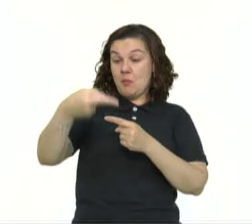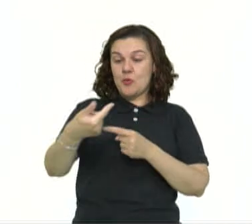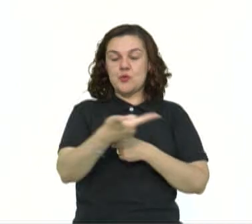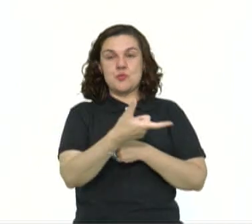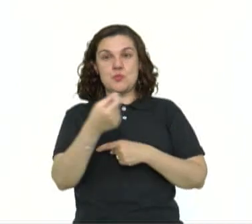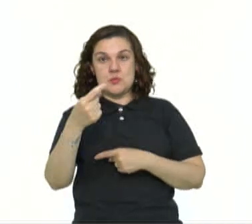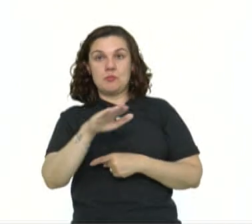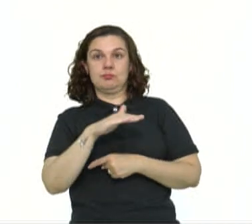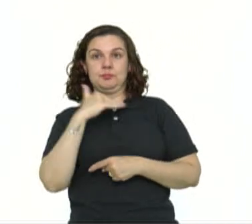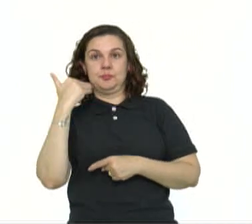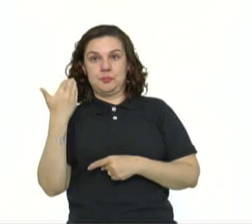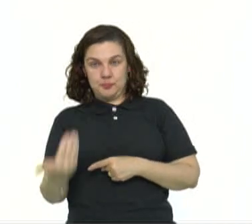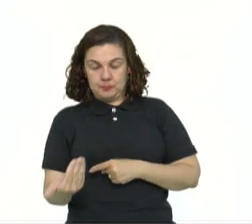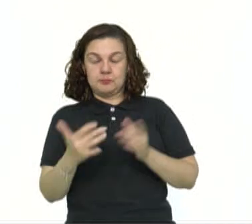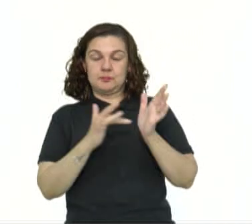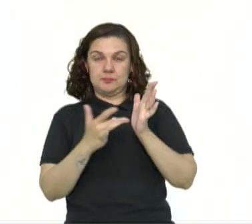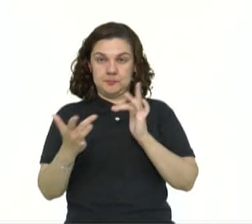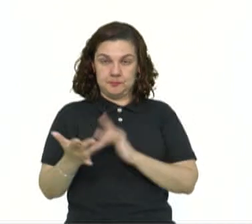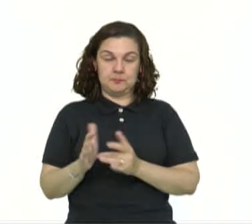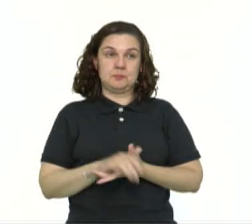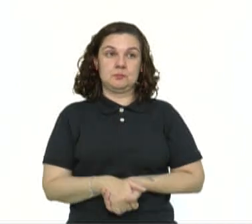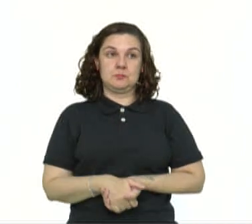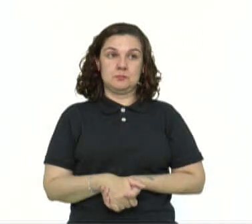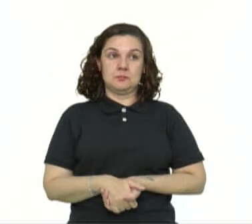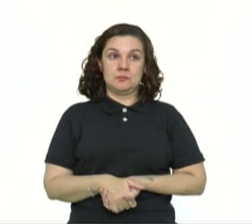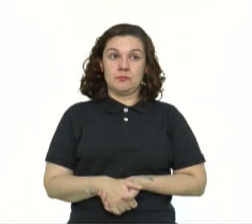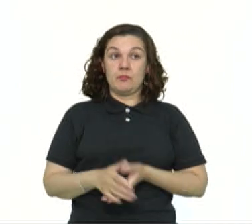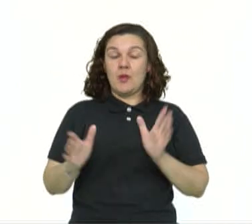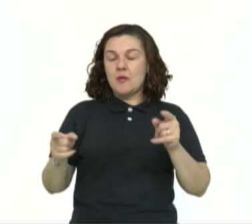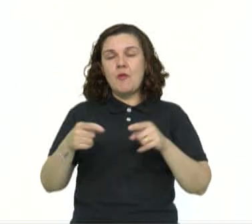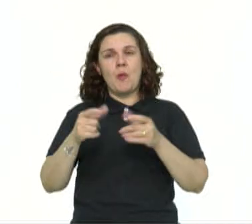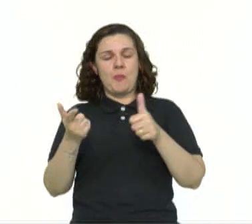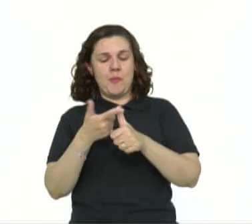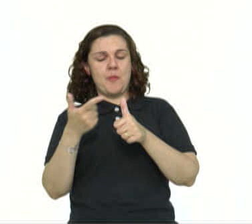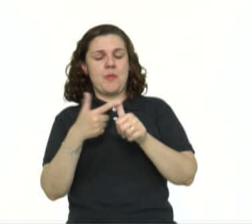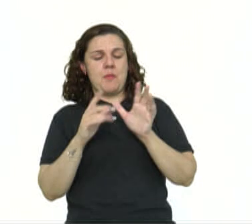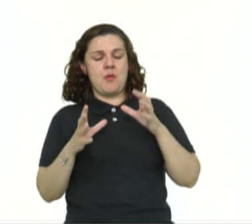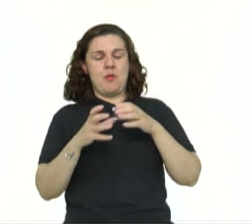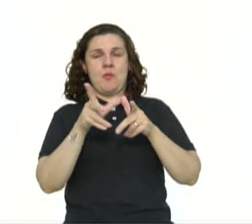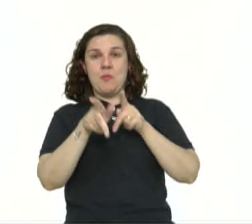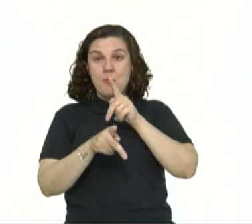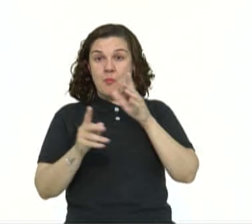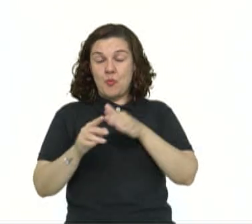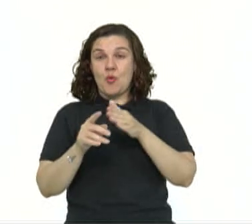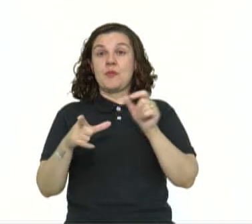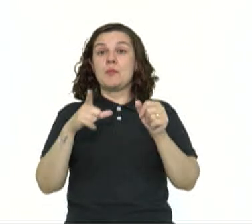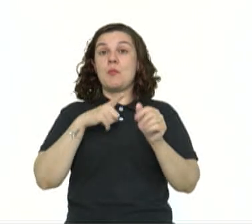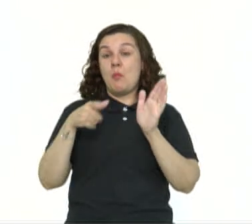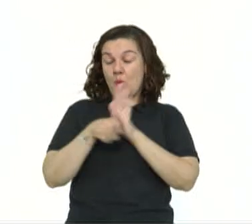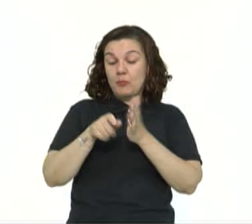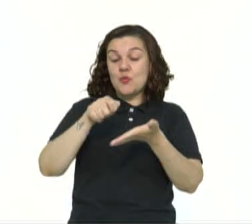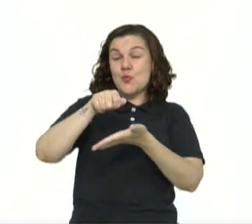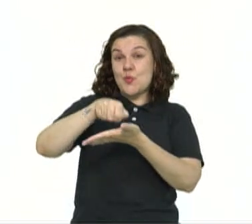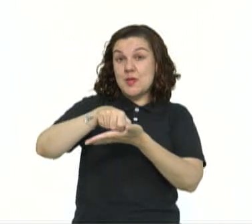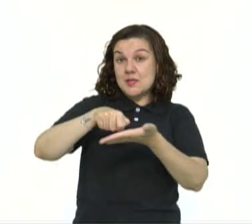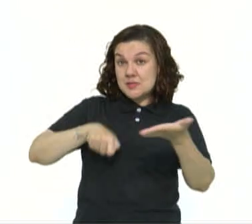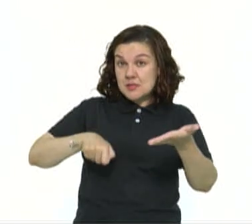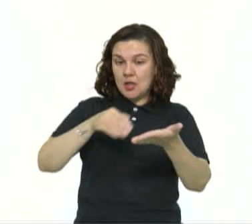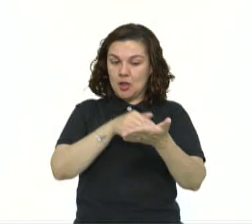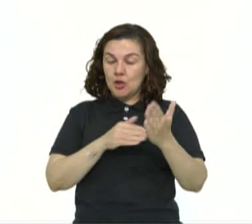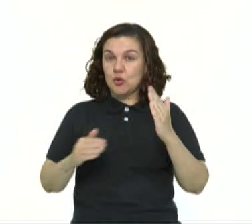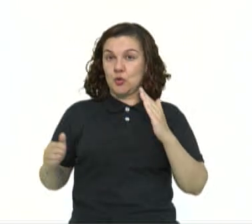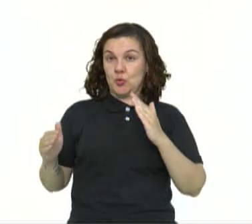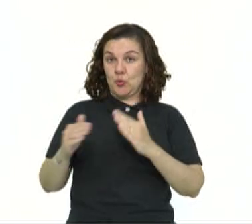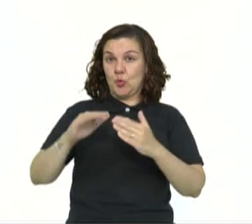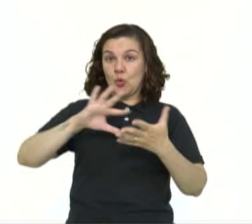Cristo. Alguns pesquisadores consideram serem o primeiro povo a criar um código de escrita em todo o